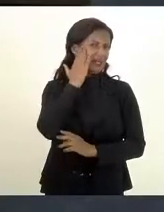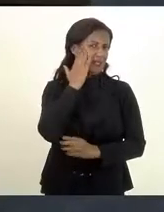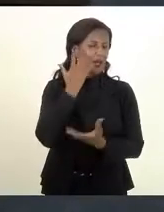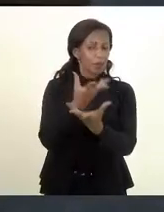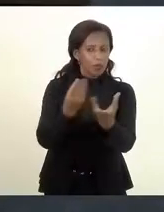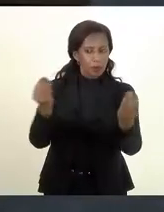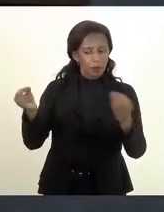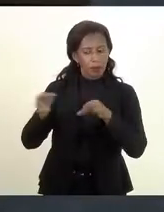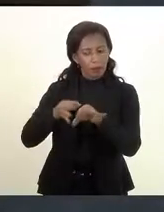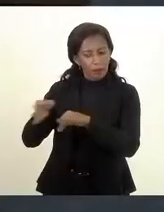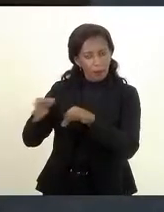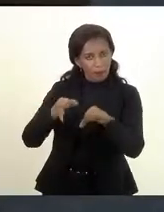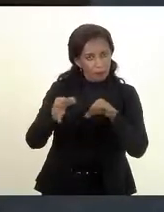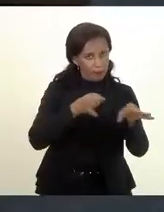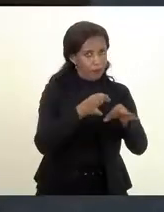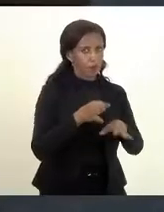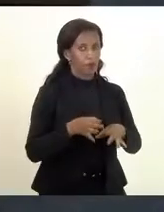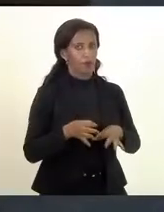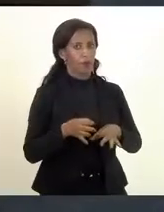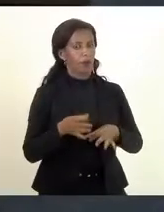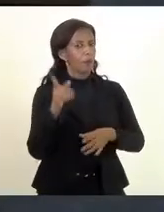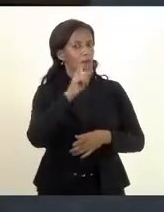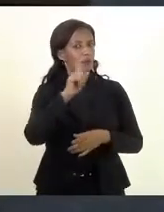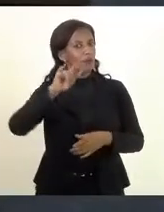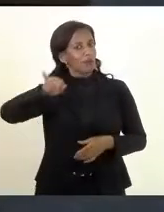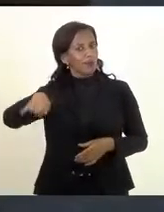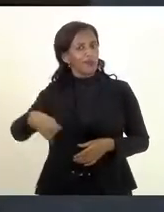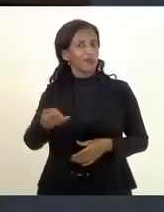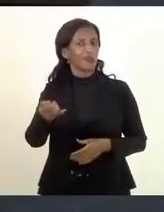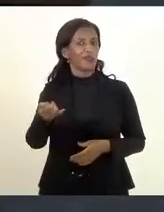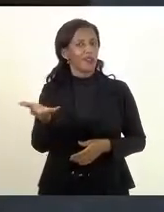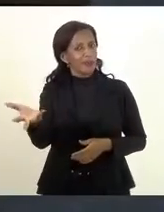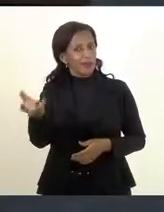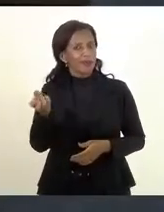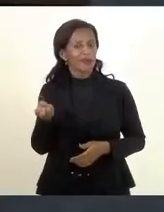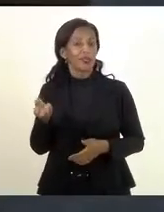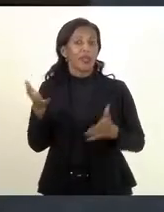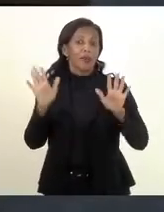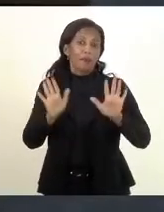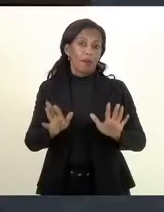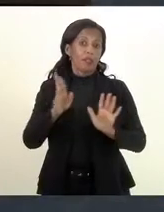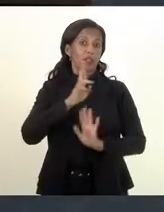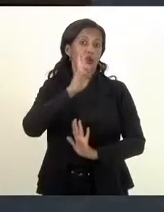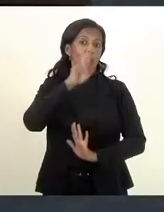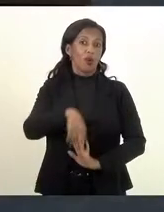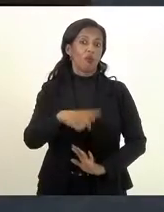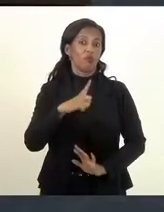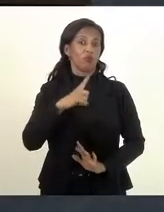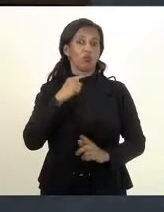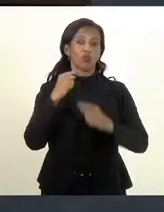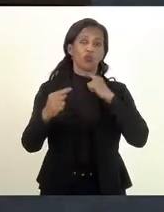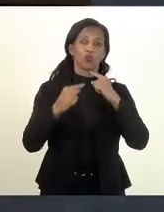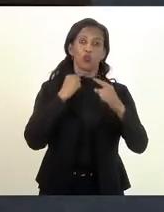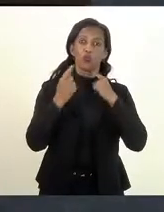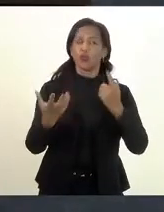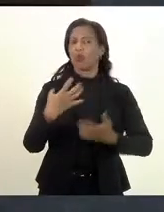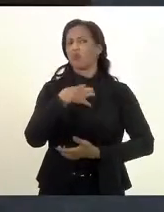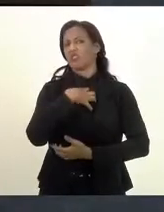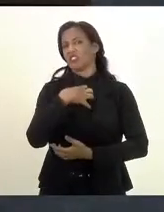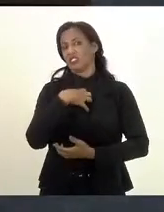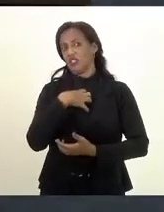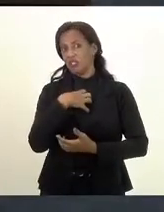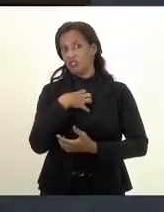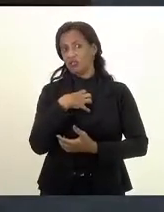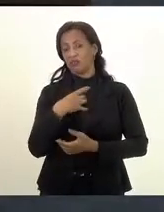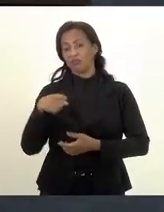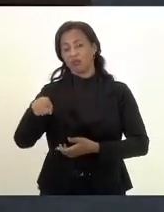pela forma que se organizam, não vão usufruir desse benefício. Mas eu realmente tenho dúvidas de qual é o sentido, de